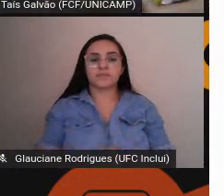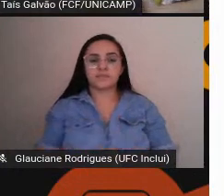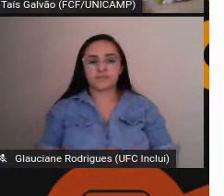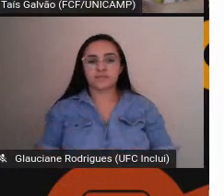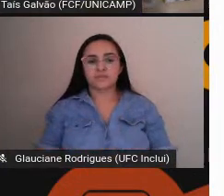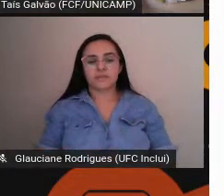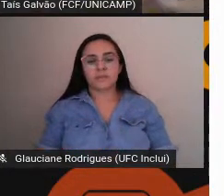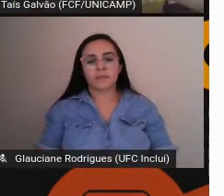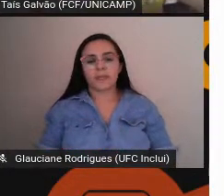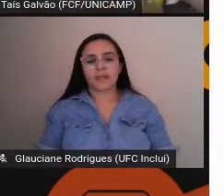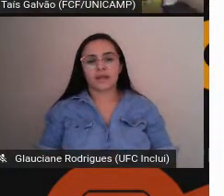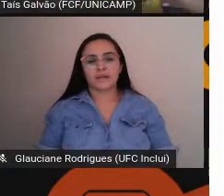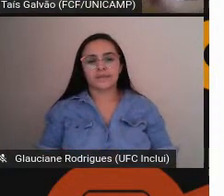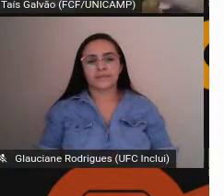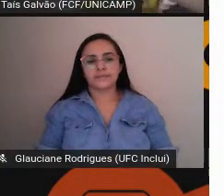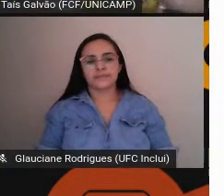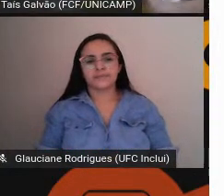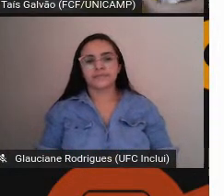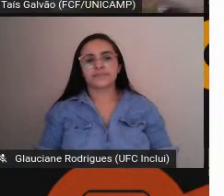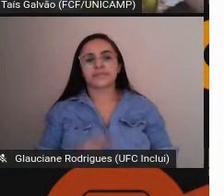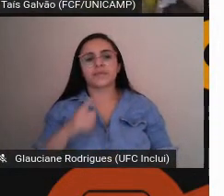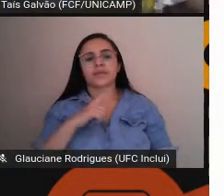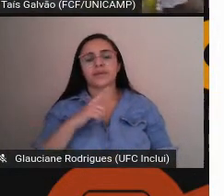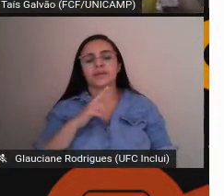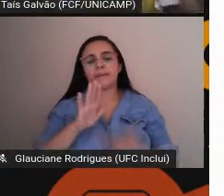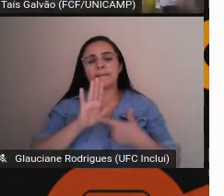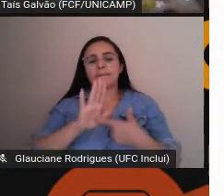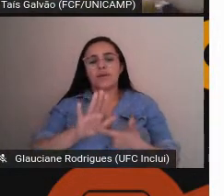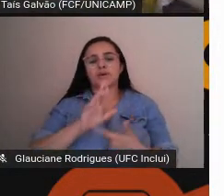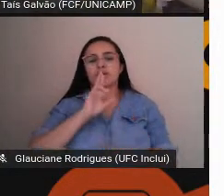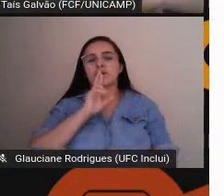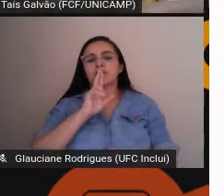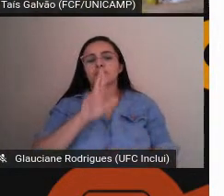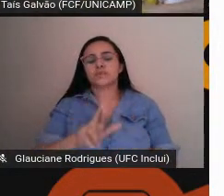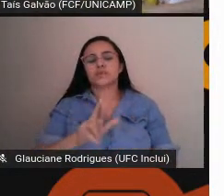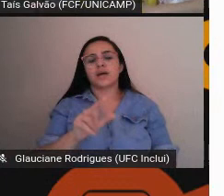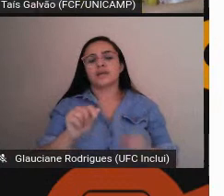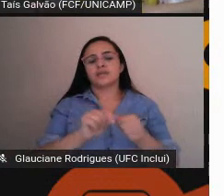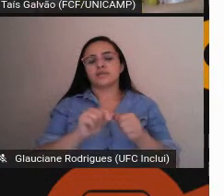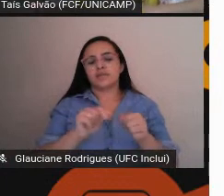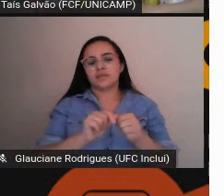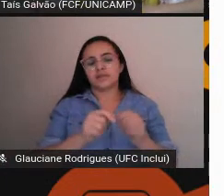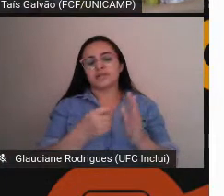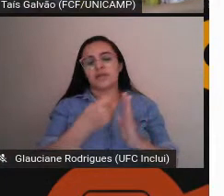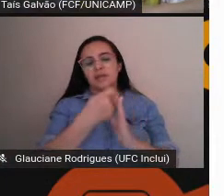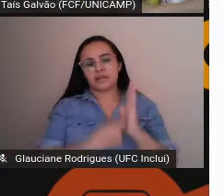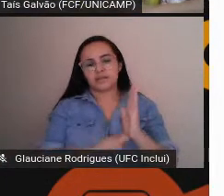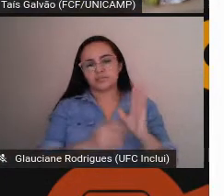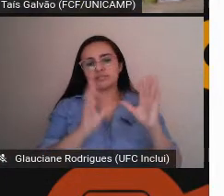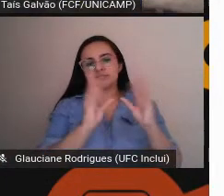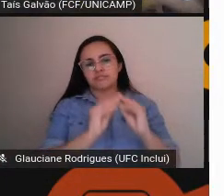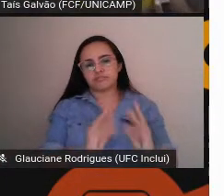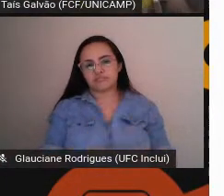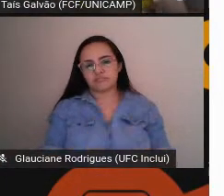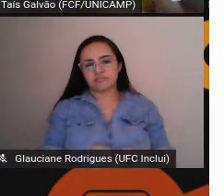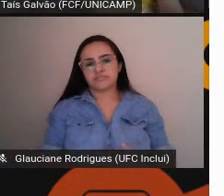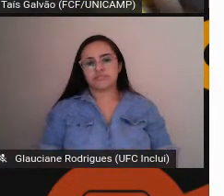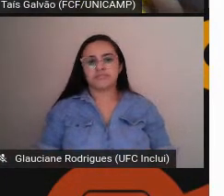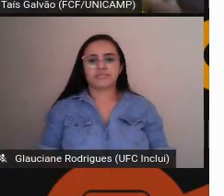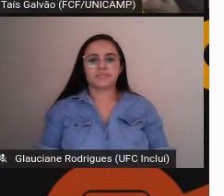se abre, né, os resultados para, então, fazer a redação do manuscrito, enfim.